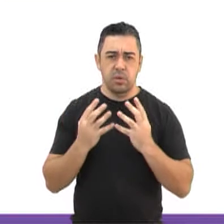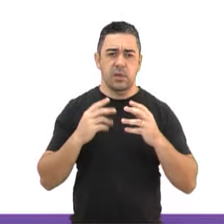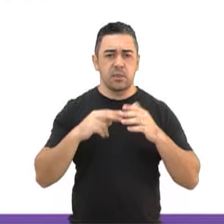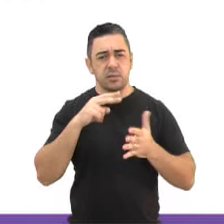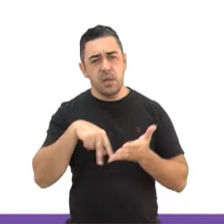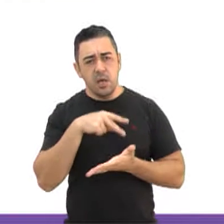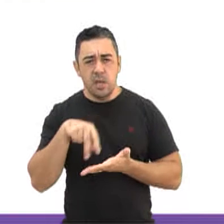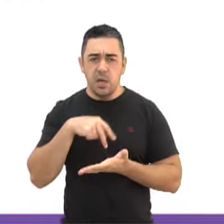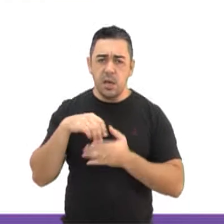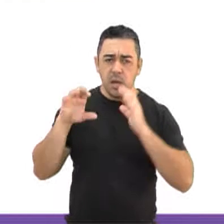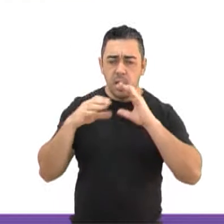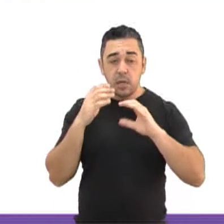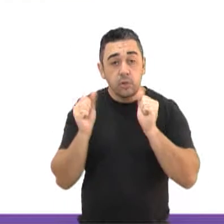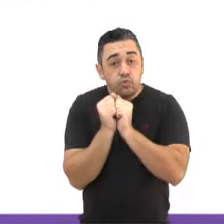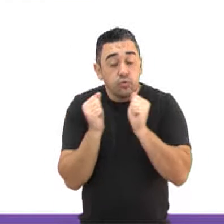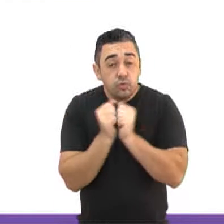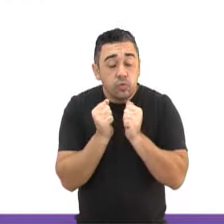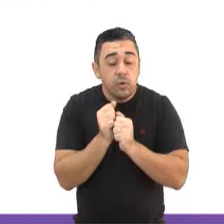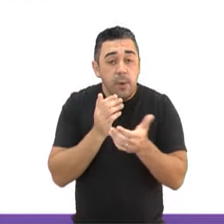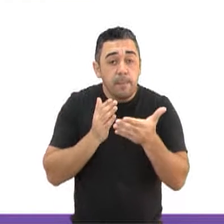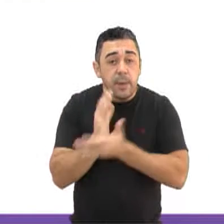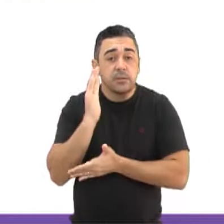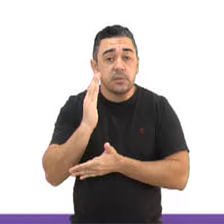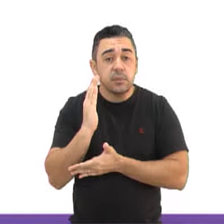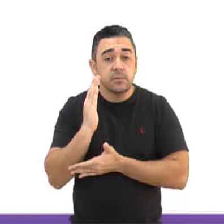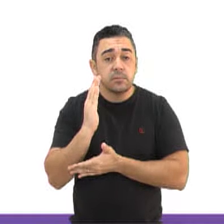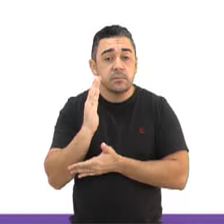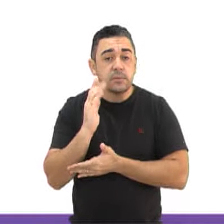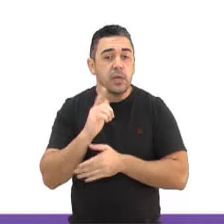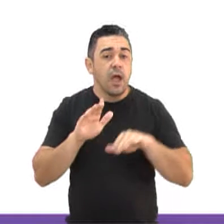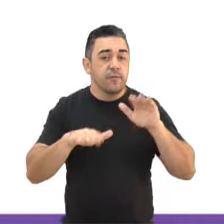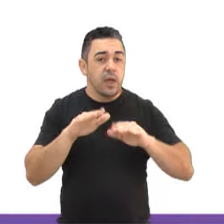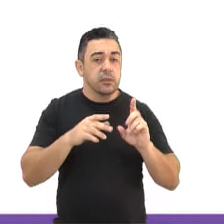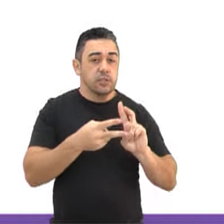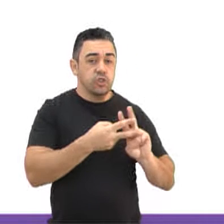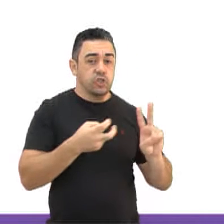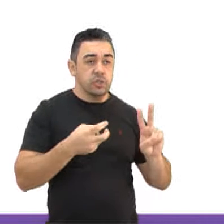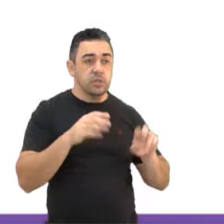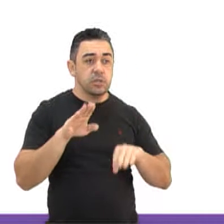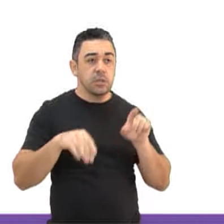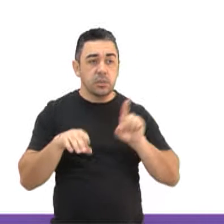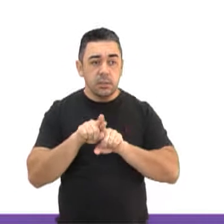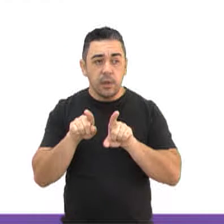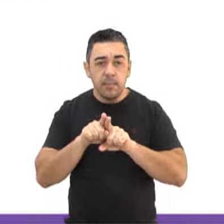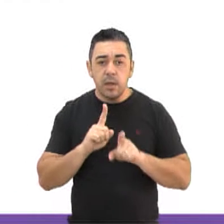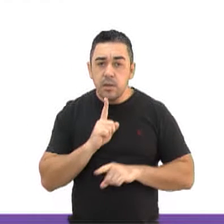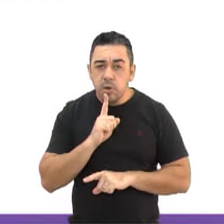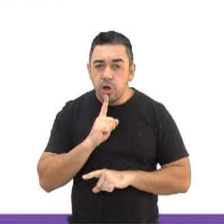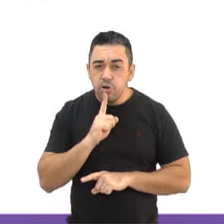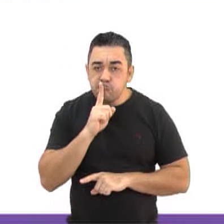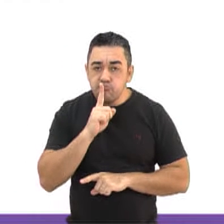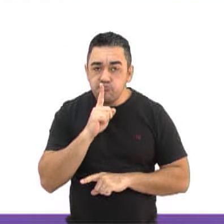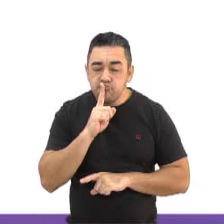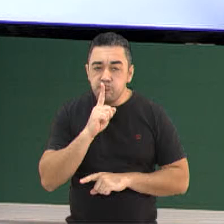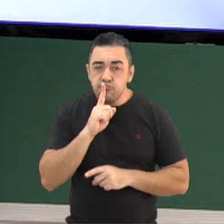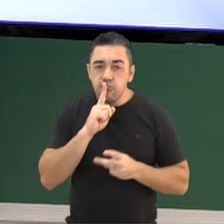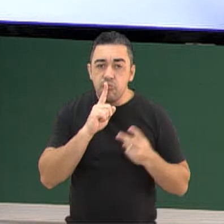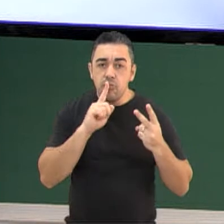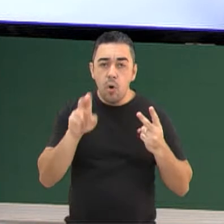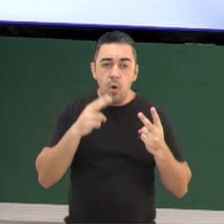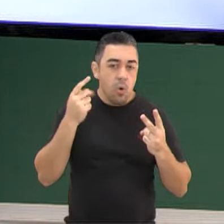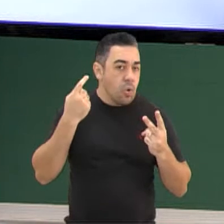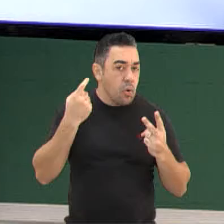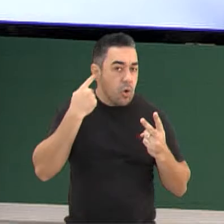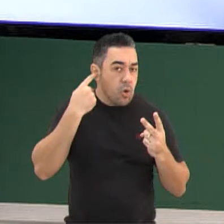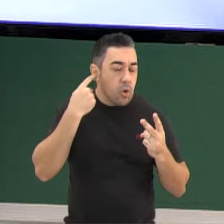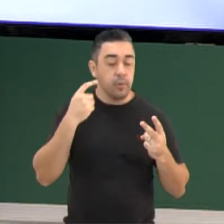ele a passar por essa provação, por esse momento. Alguns povos indígenas, eles furam, ou no lábio, ou na orelha, em outros